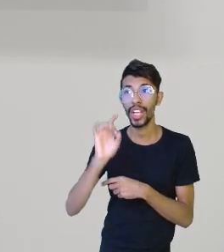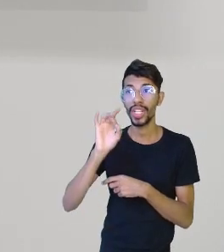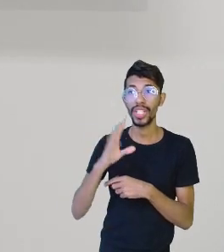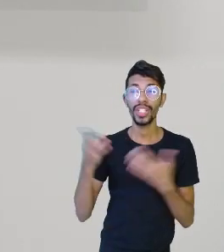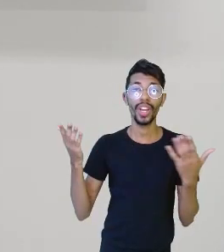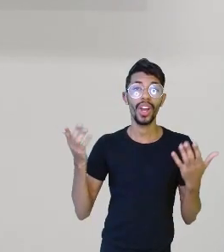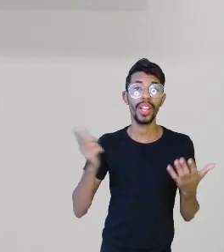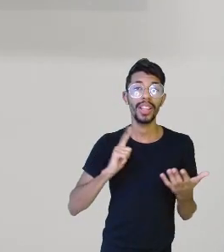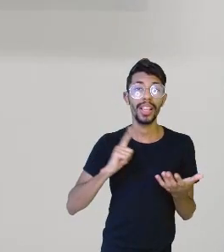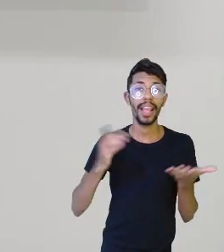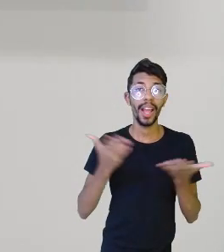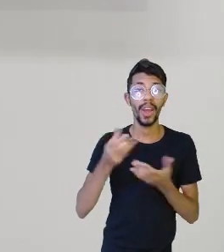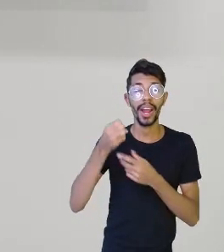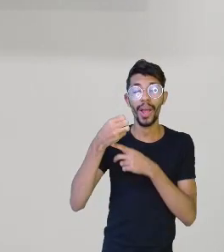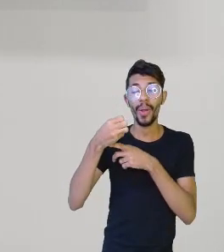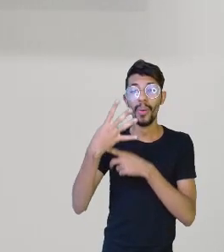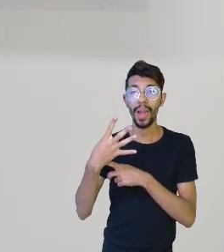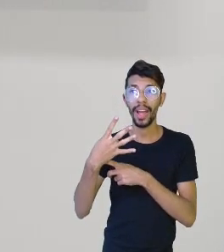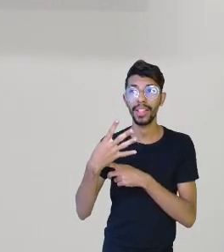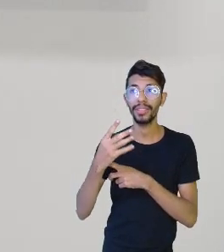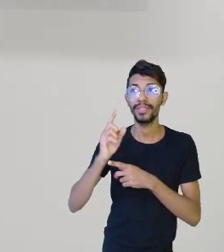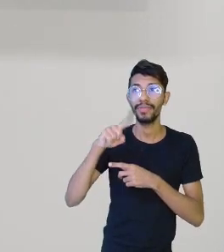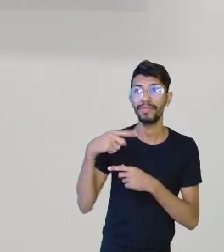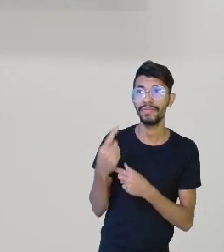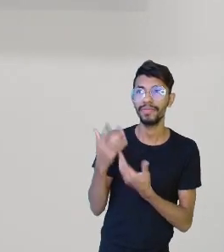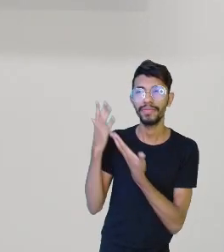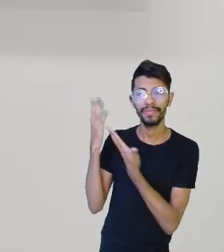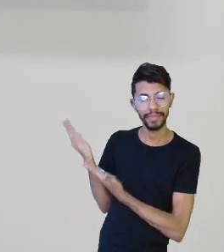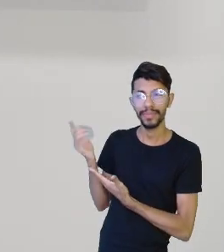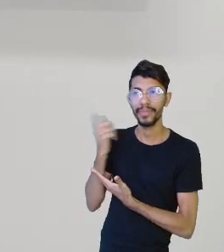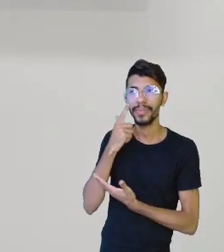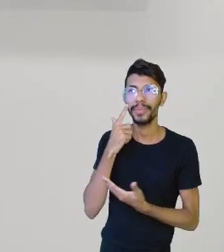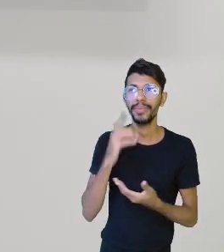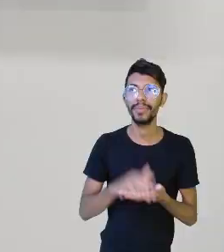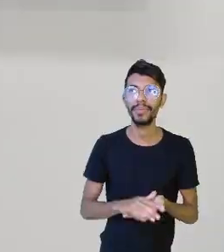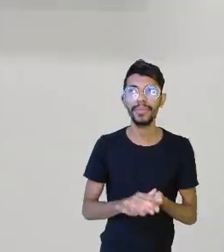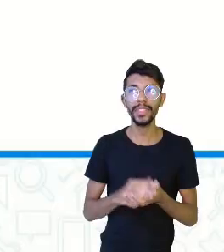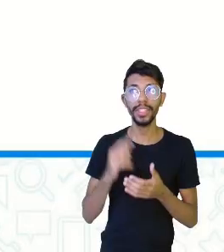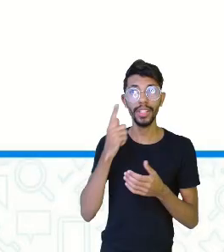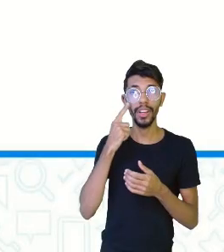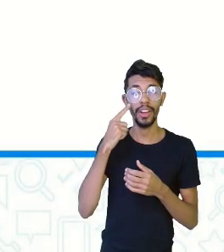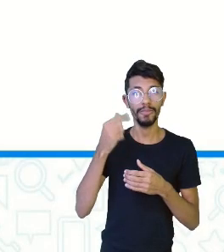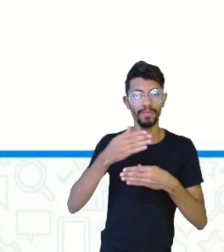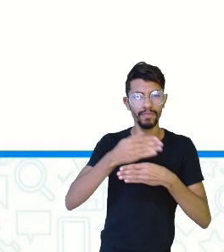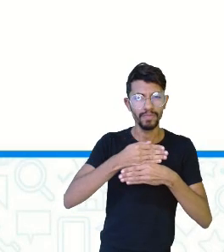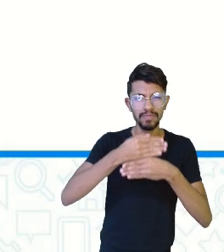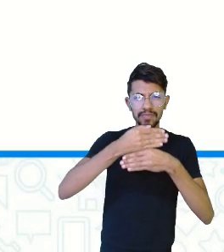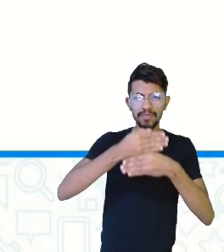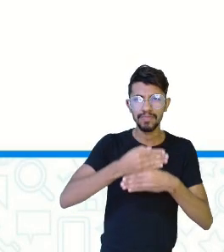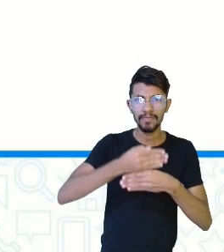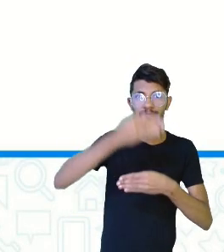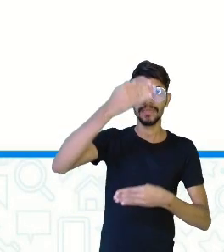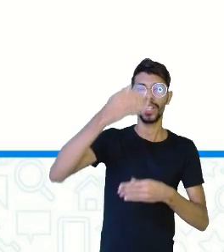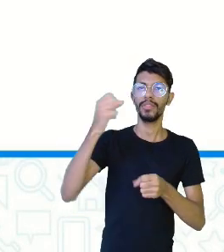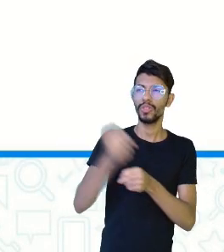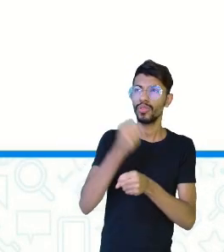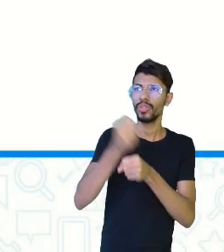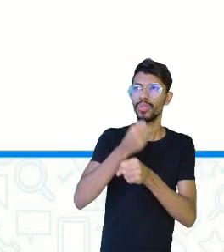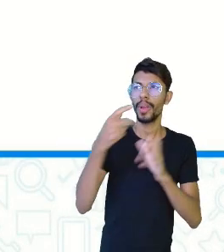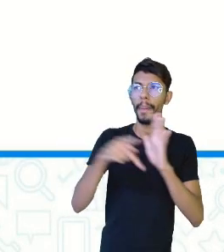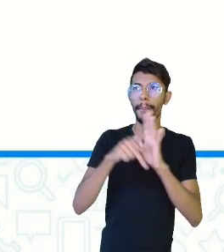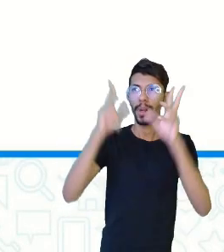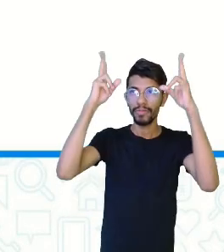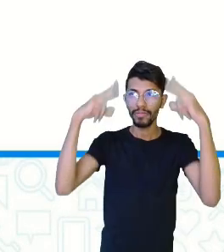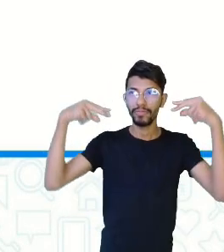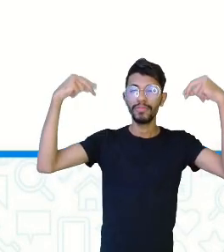tem 4 pontas. A gente vai ver um pouquinho aqui, ó. Acompanha comigo. A fortaleza construída pelos holandeses em